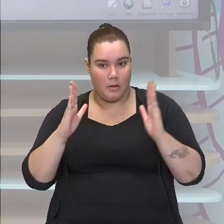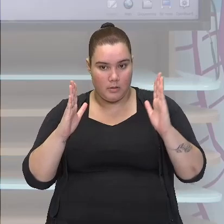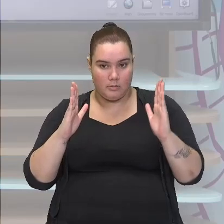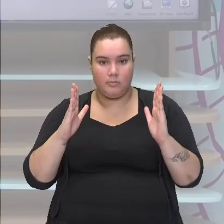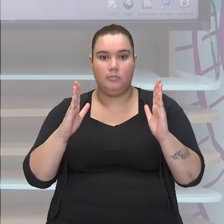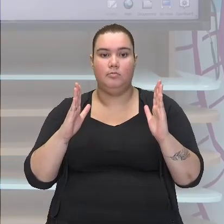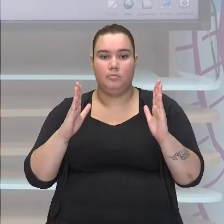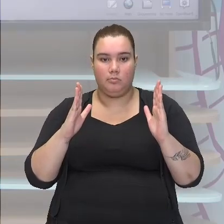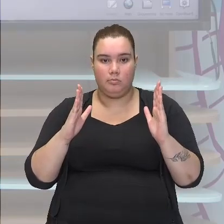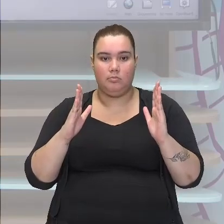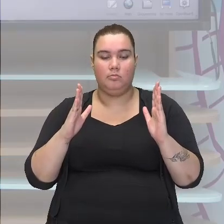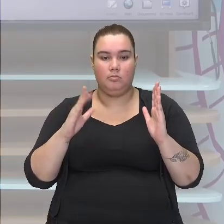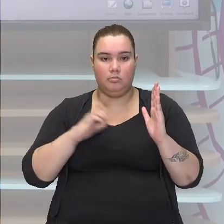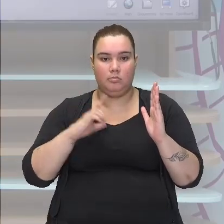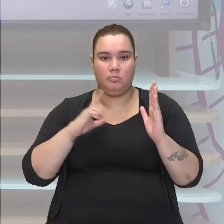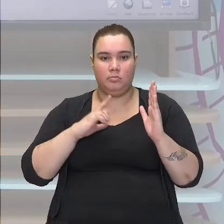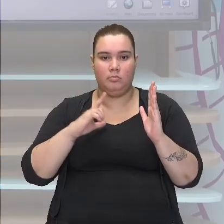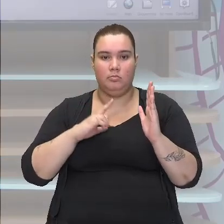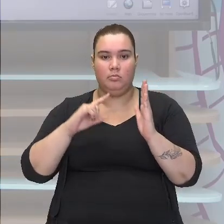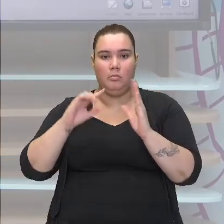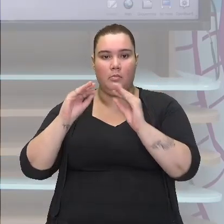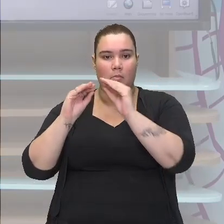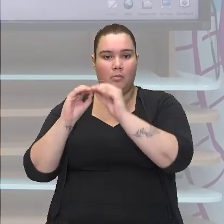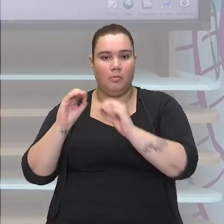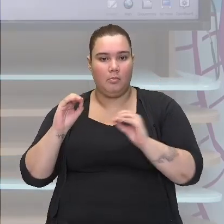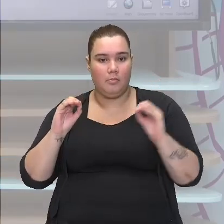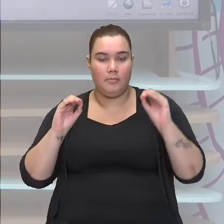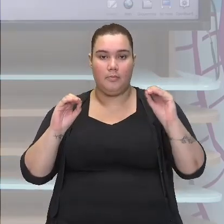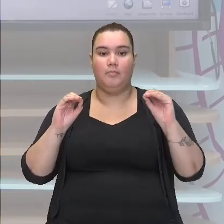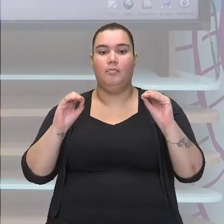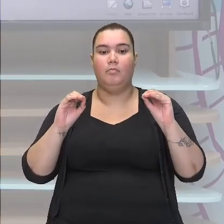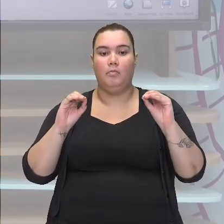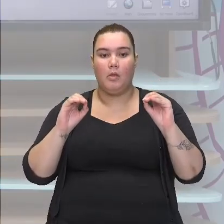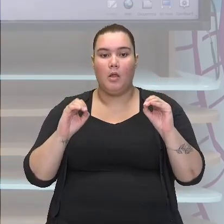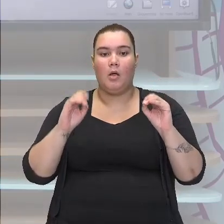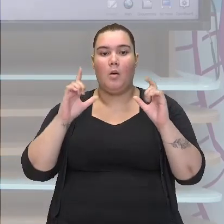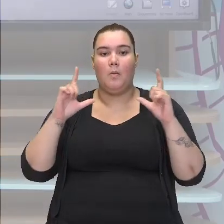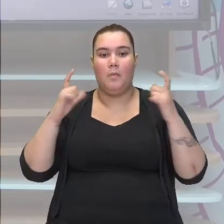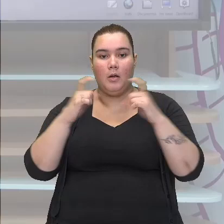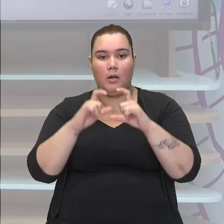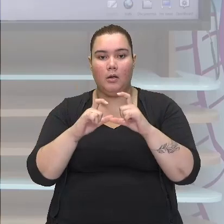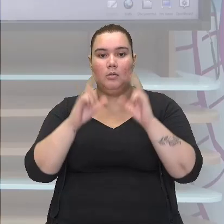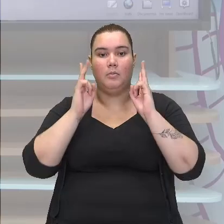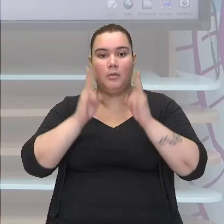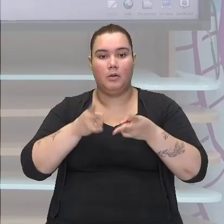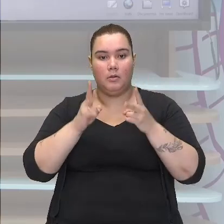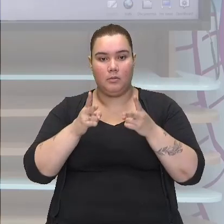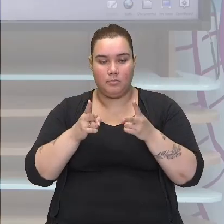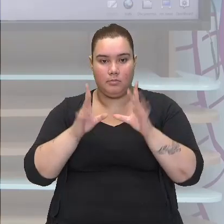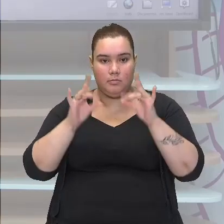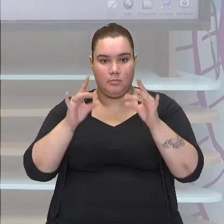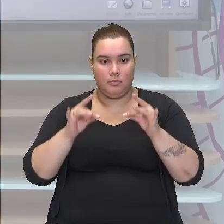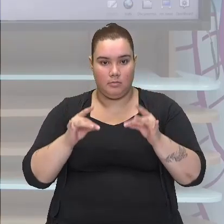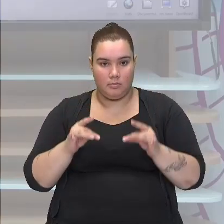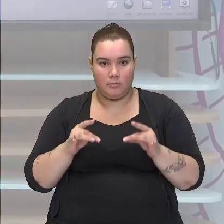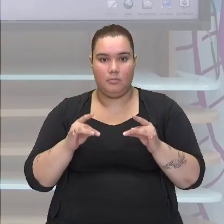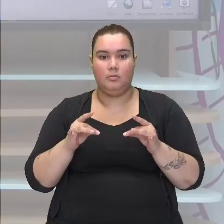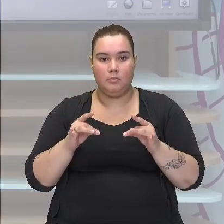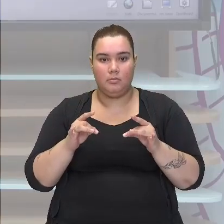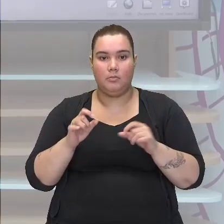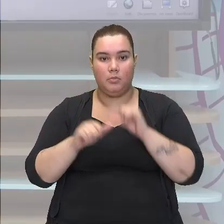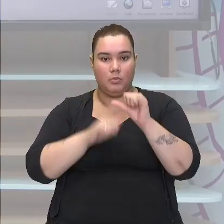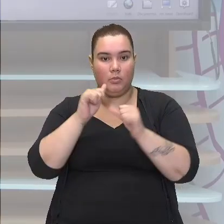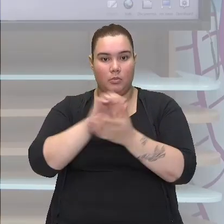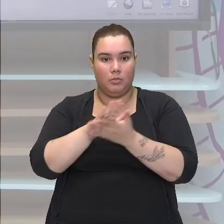a figura de um ponto para o outro, mantendo o tamanho, a forma, tudo direitinho, não altere